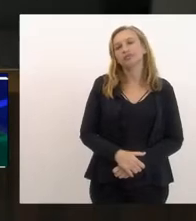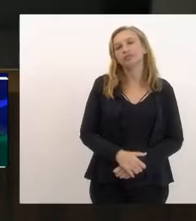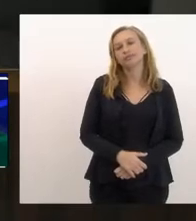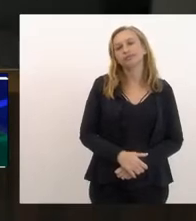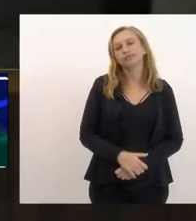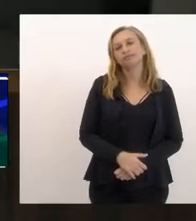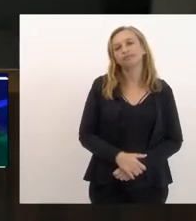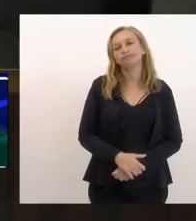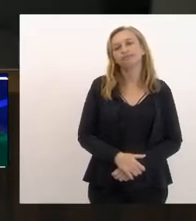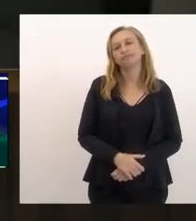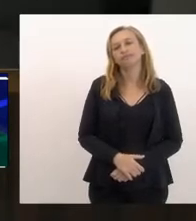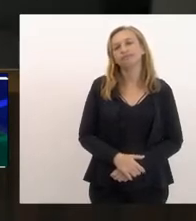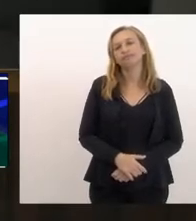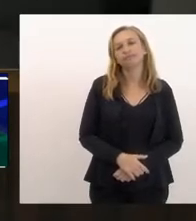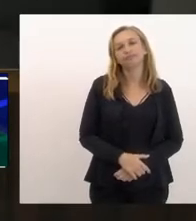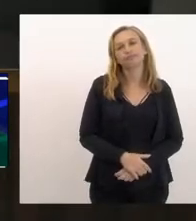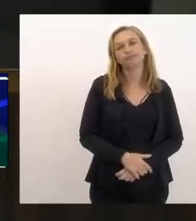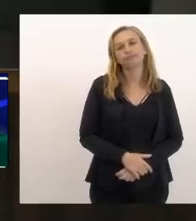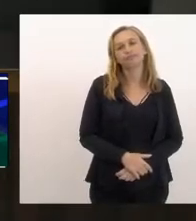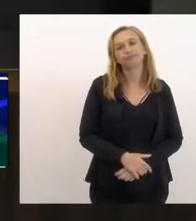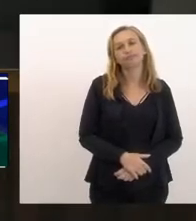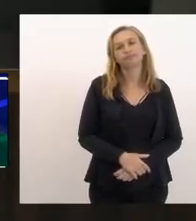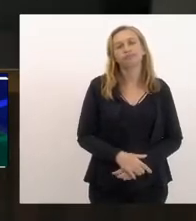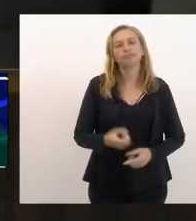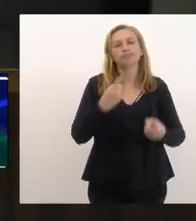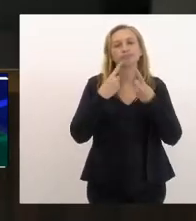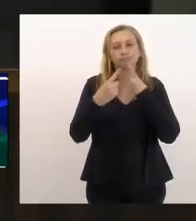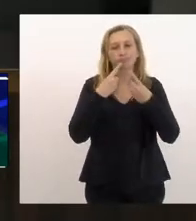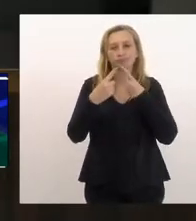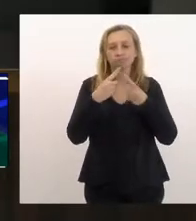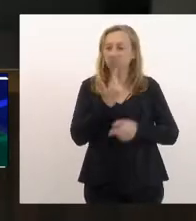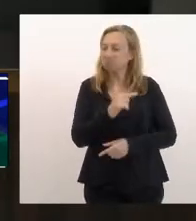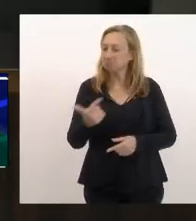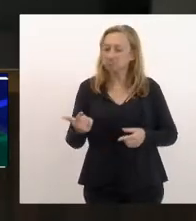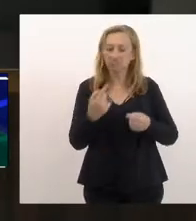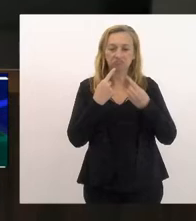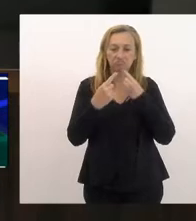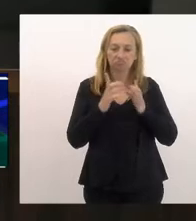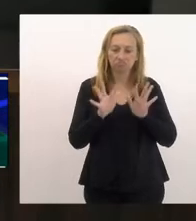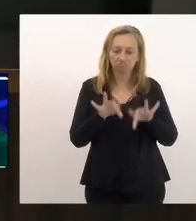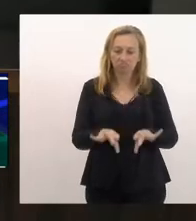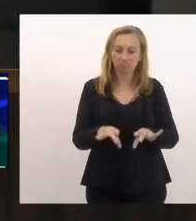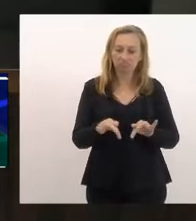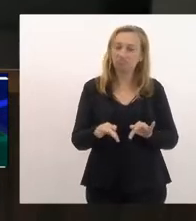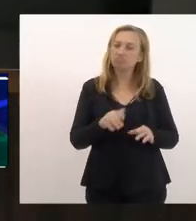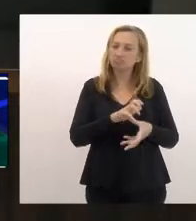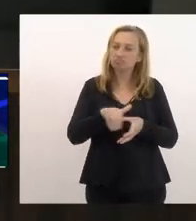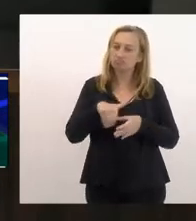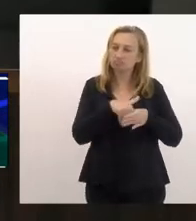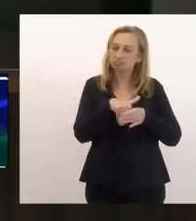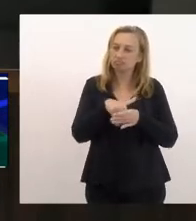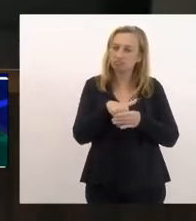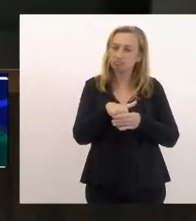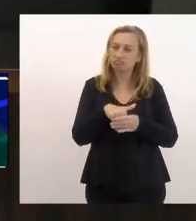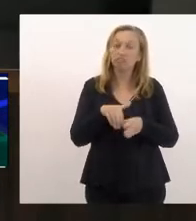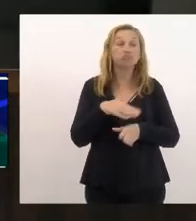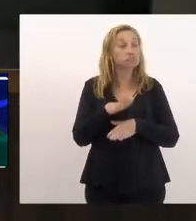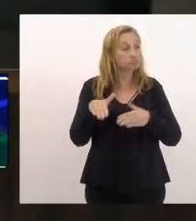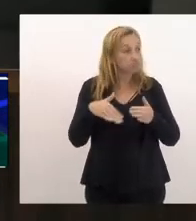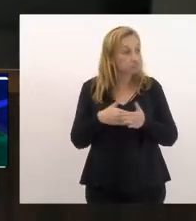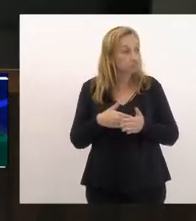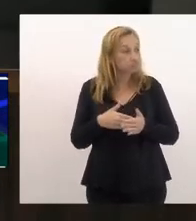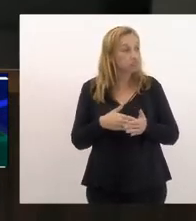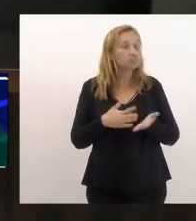Os pareceres emitidos em discussão. Não havendo quem queira discutir, encerra a discussão. Em votação, senhores que